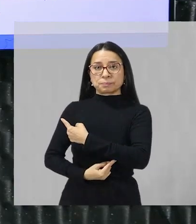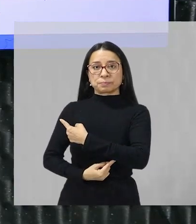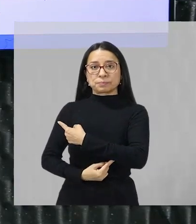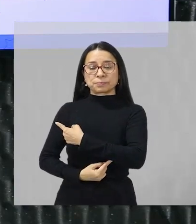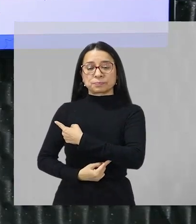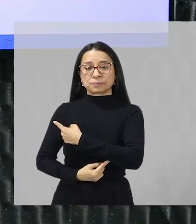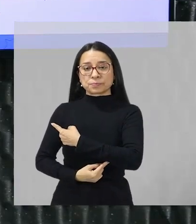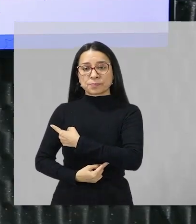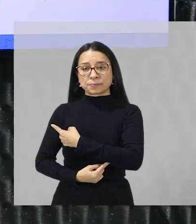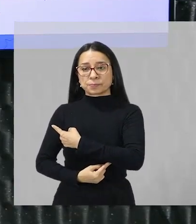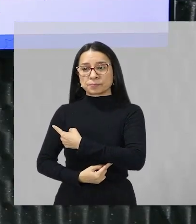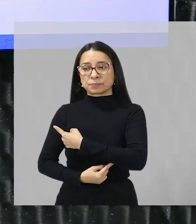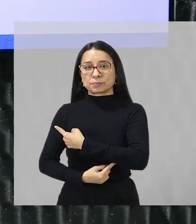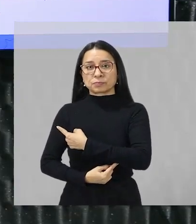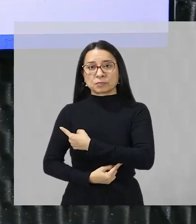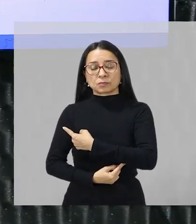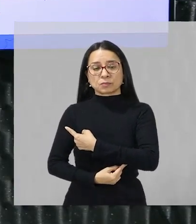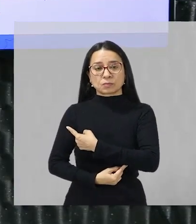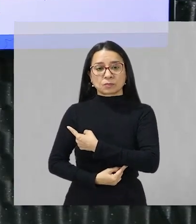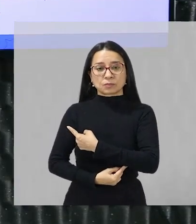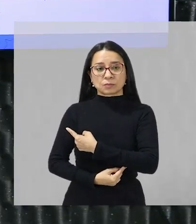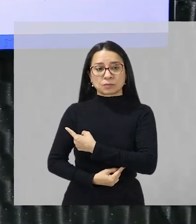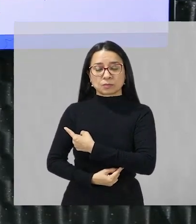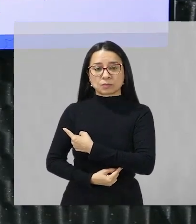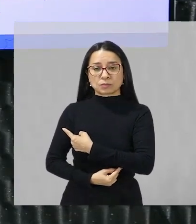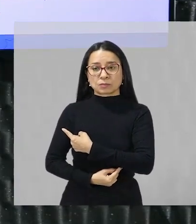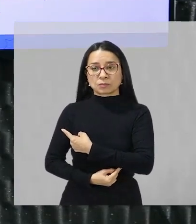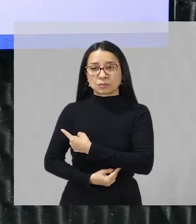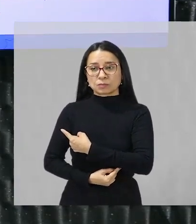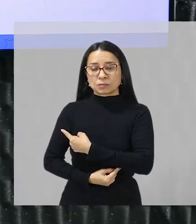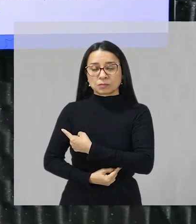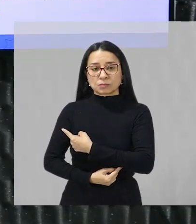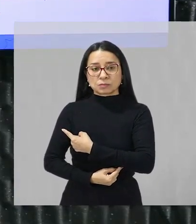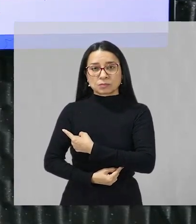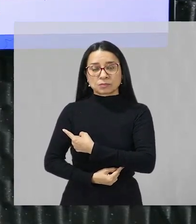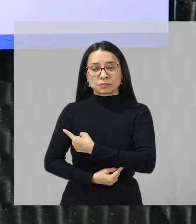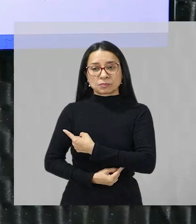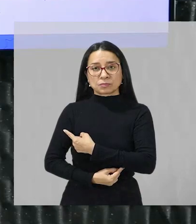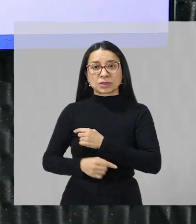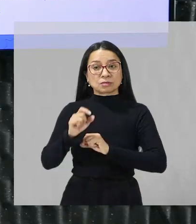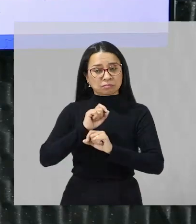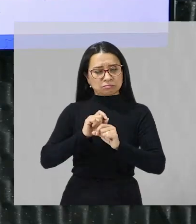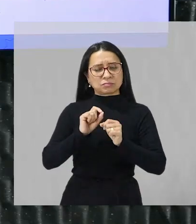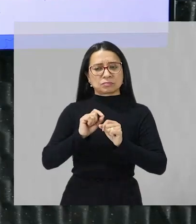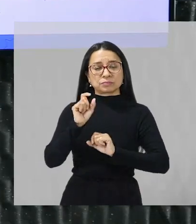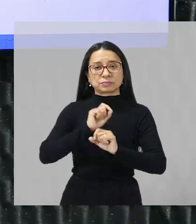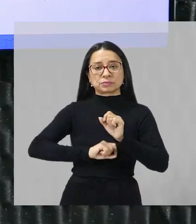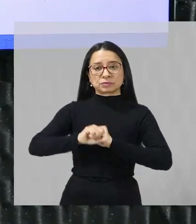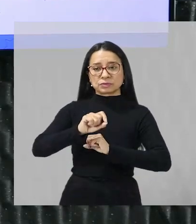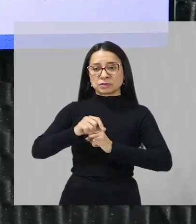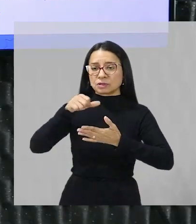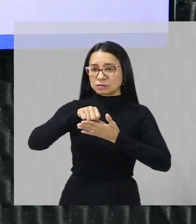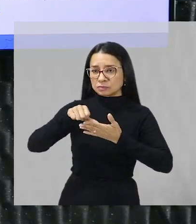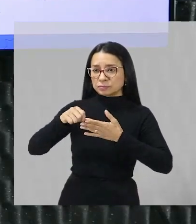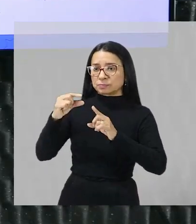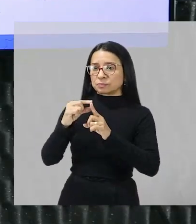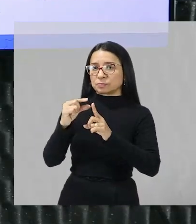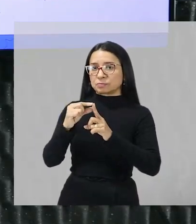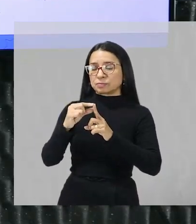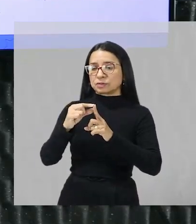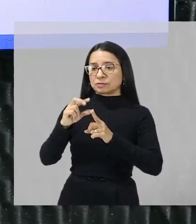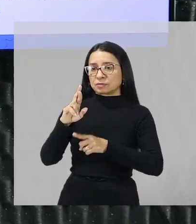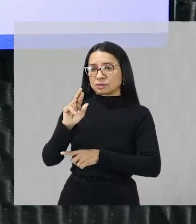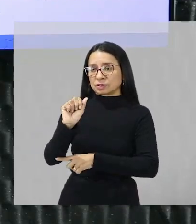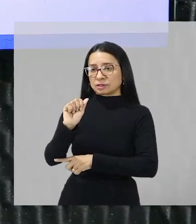lá. Enem digital é uma questão recente, tá? Olha só como caiu. A masculinidade,